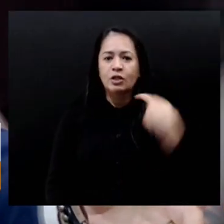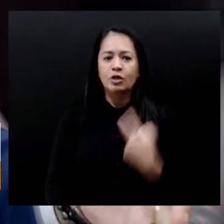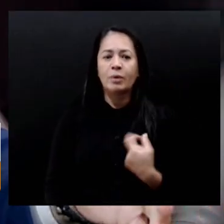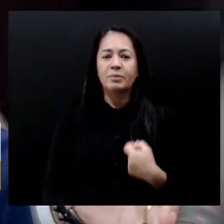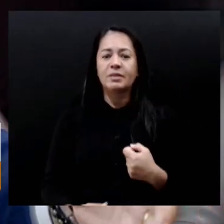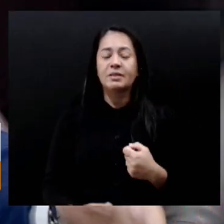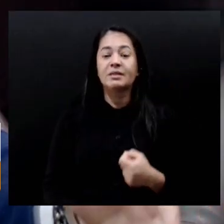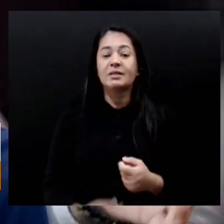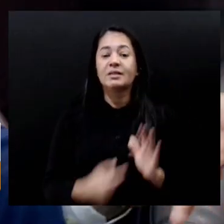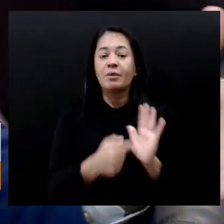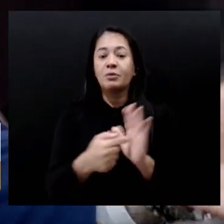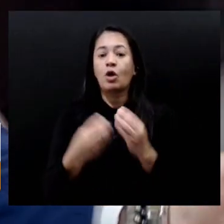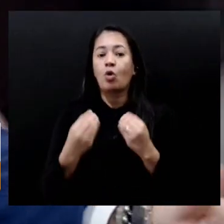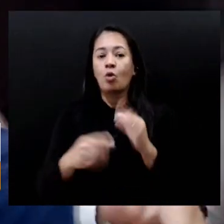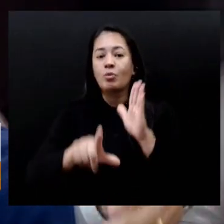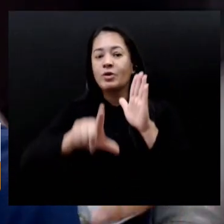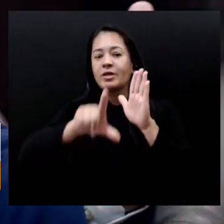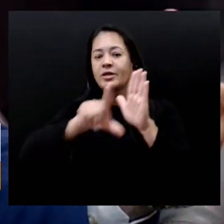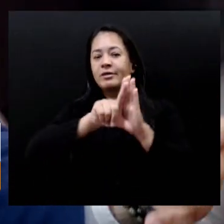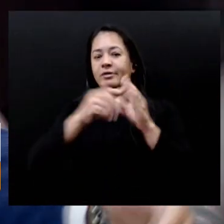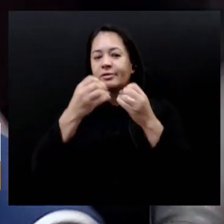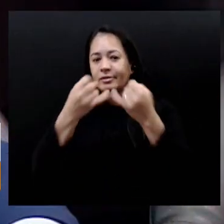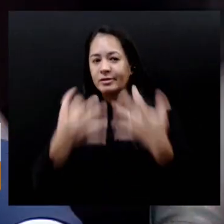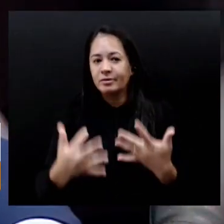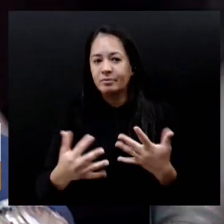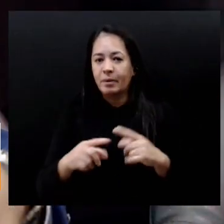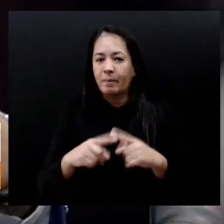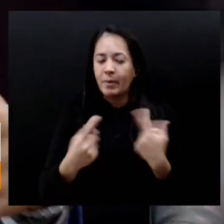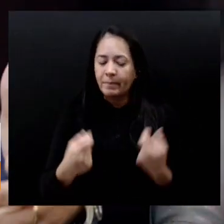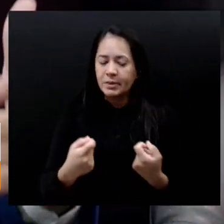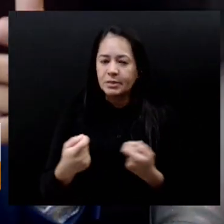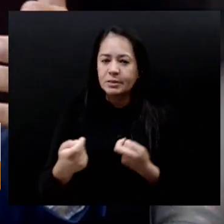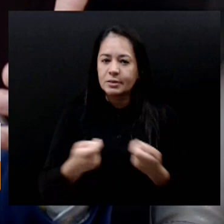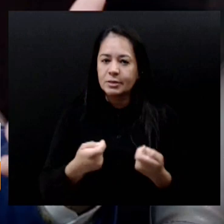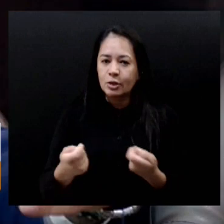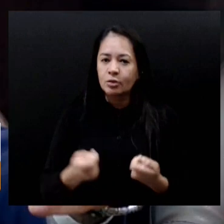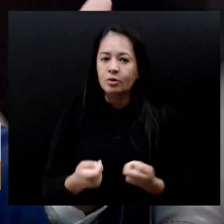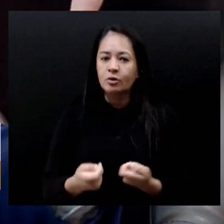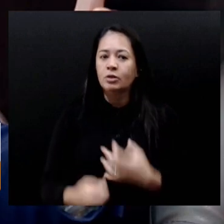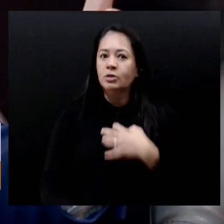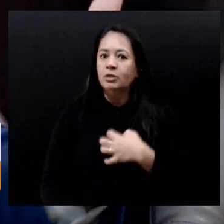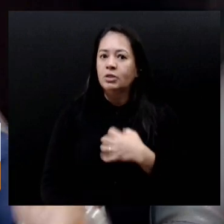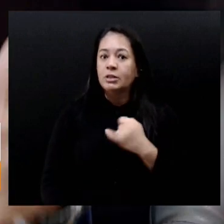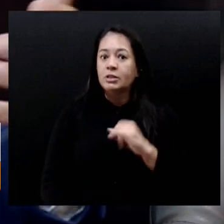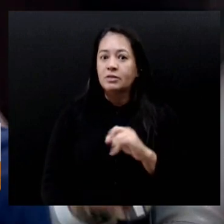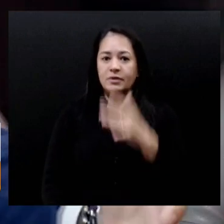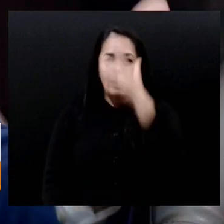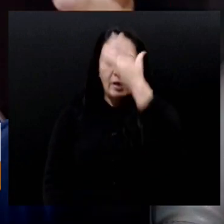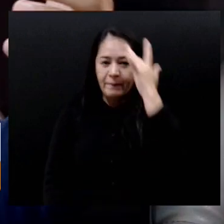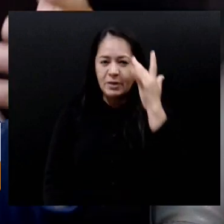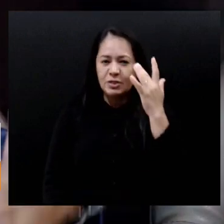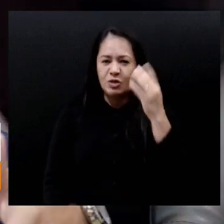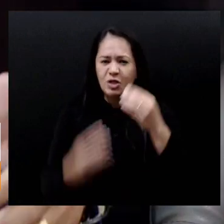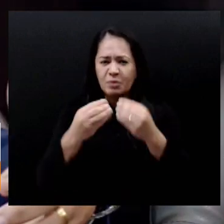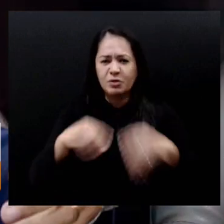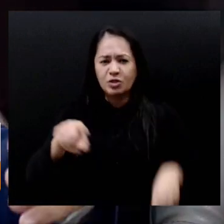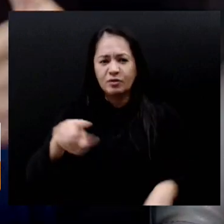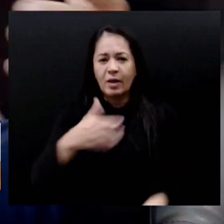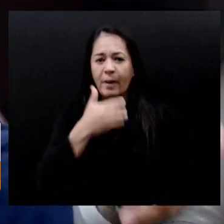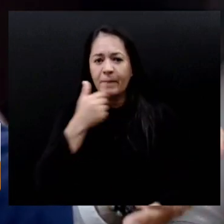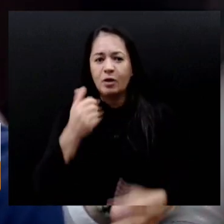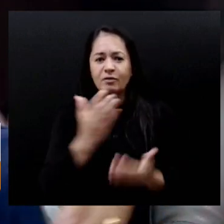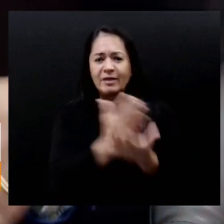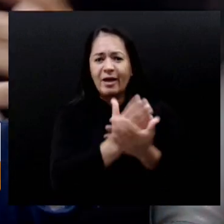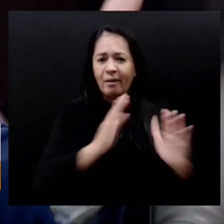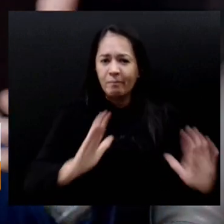é óbvio que o melhor é a gente saber controlar, a gente saber respirar. Se você está com uma pessoa que não te faz bem, é melhor você terminar do que você continuar. Já